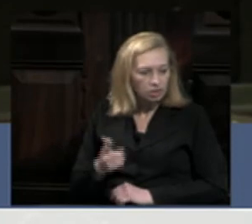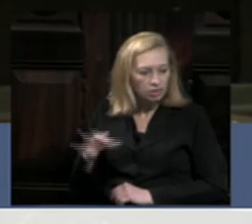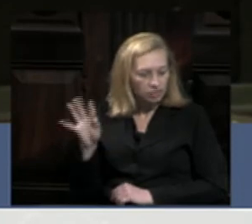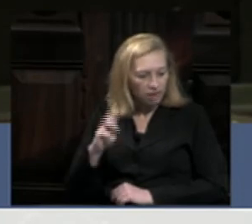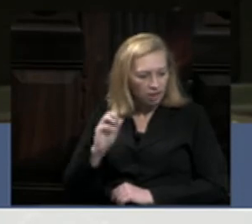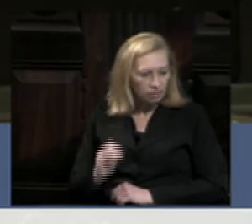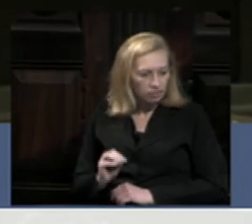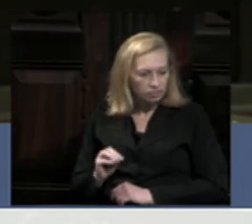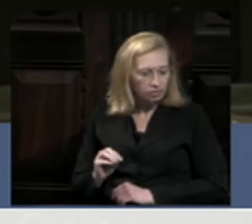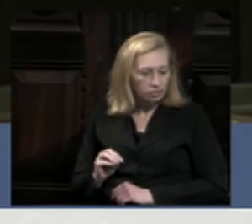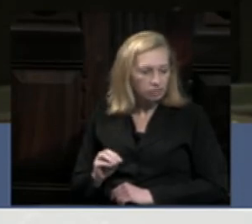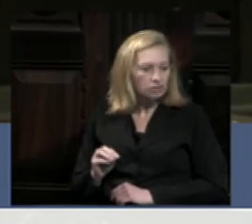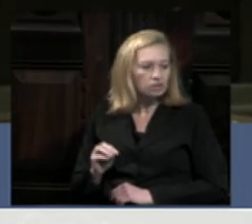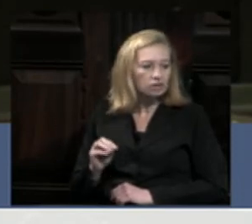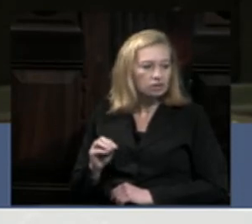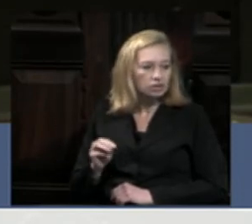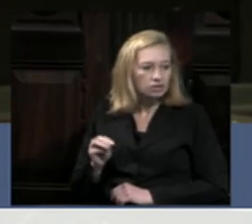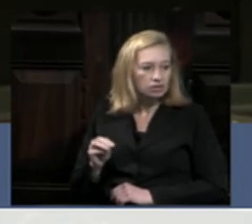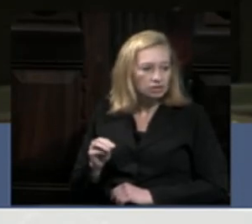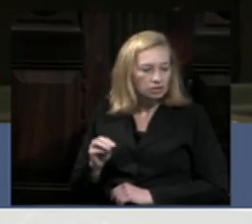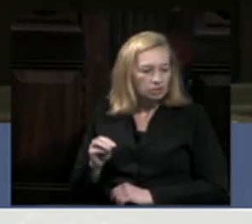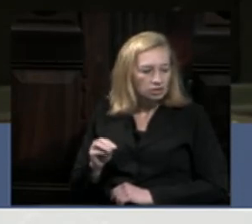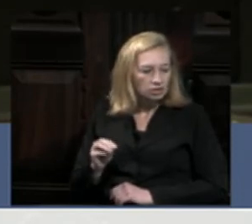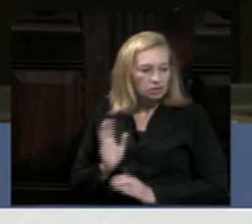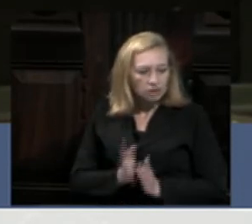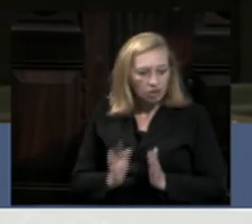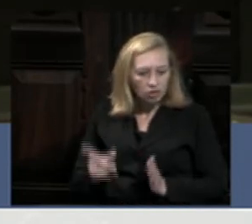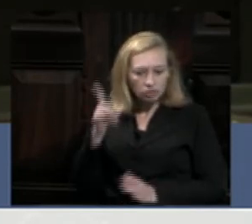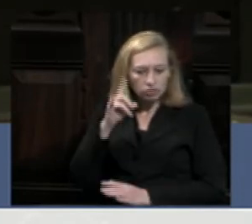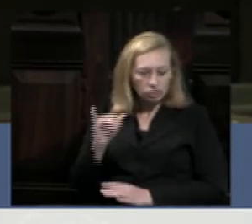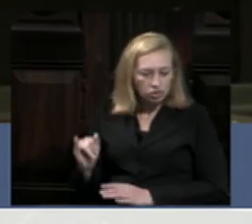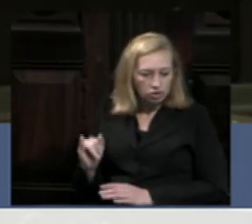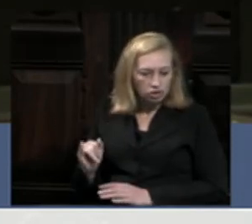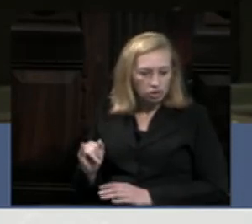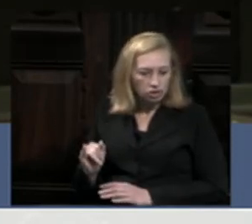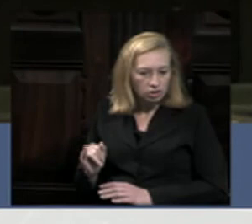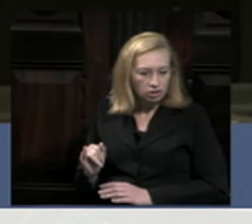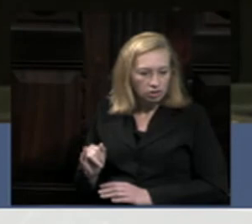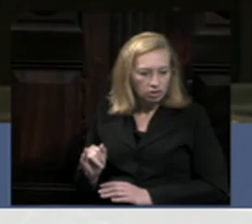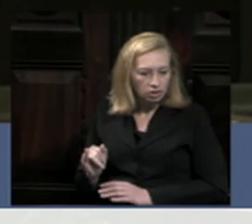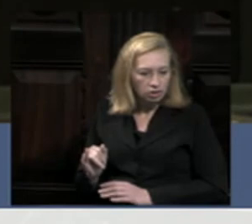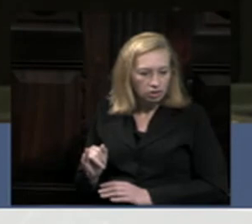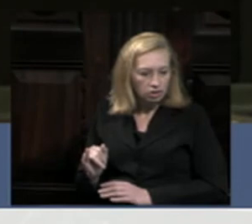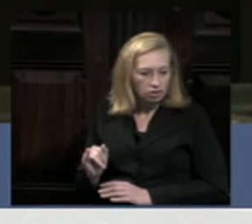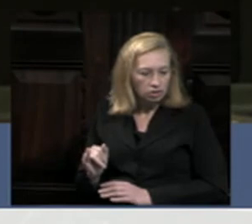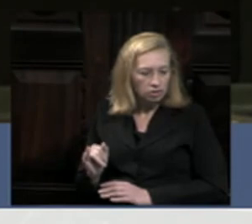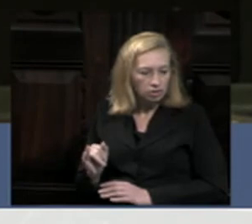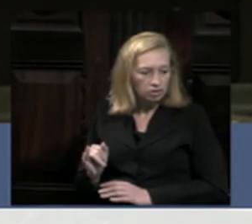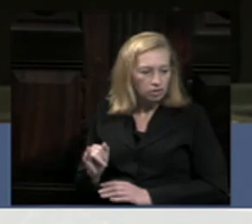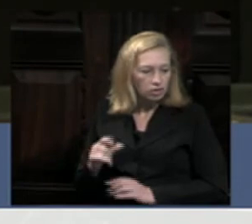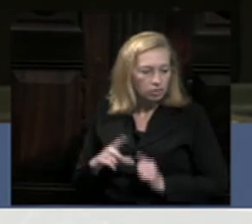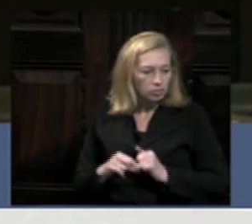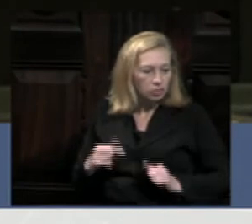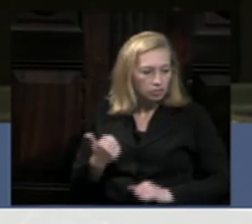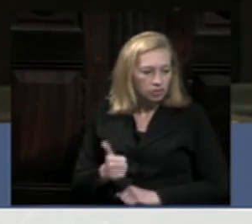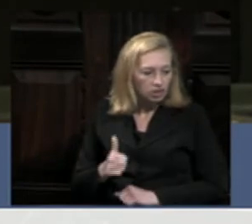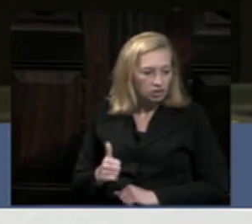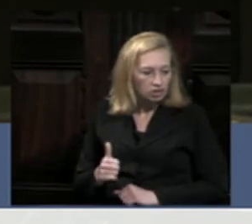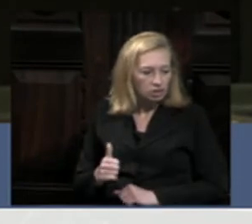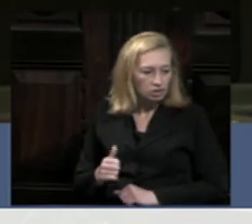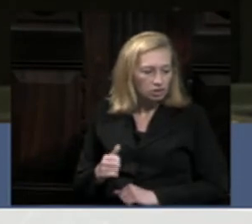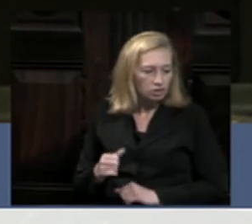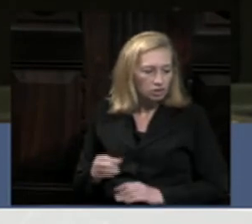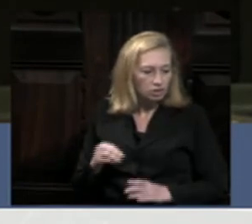Serafini, Marcelo Freixo, Valdec Carneiro. Incluído na ordem do dia, de acordo com o parágrafo 1º do artigo 47 do regimento